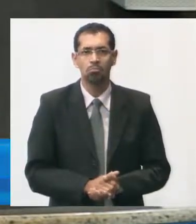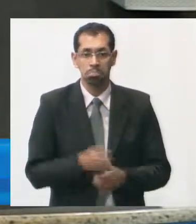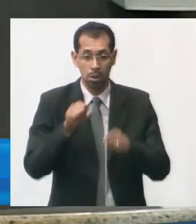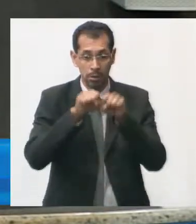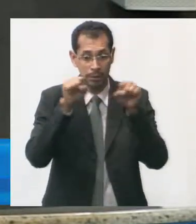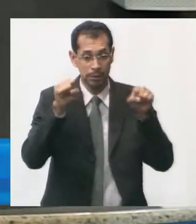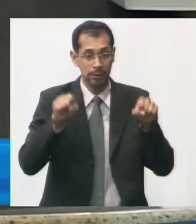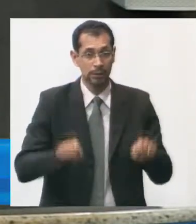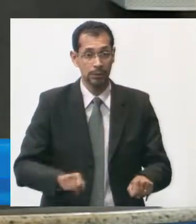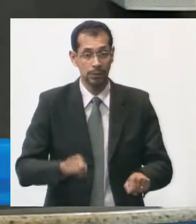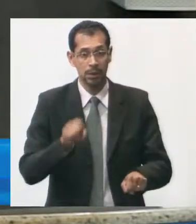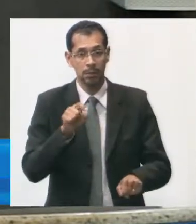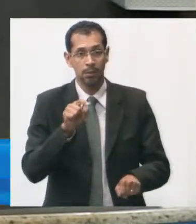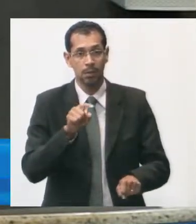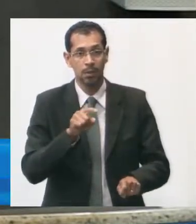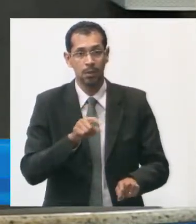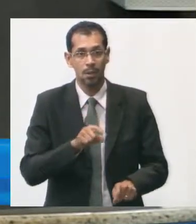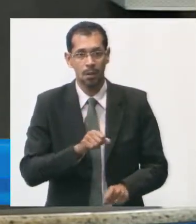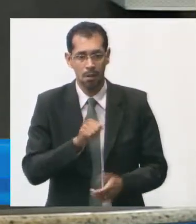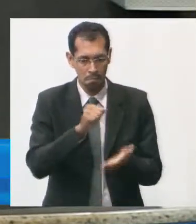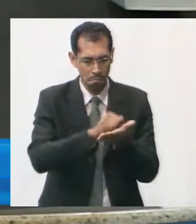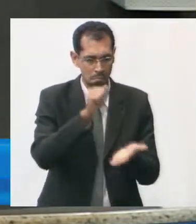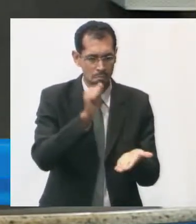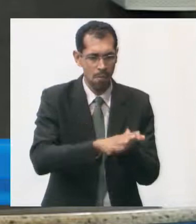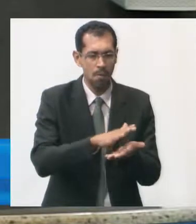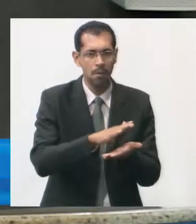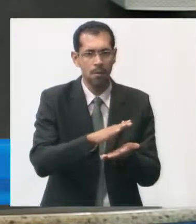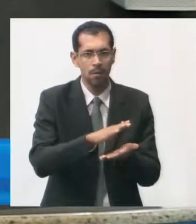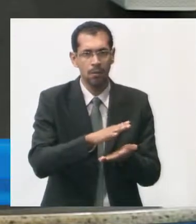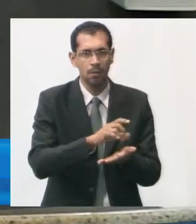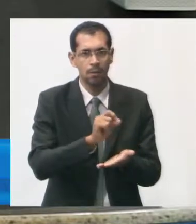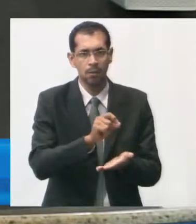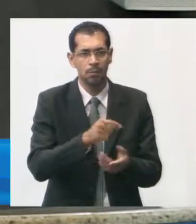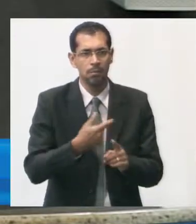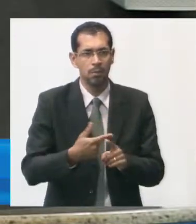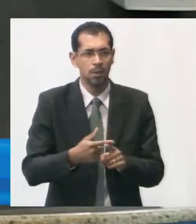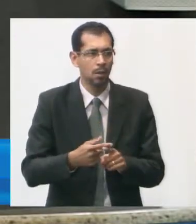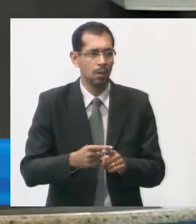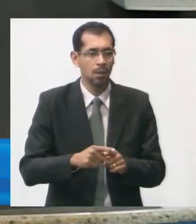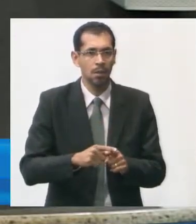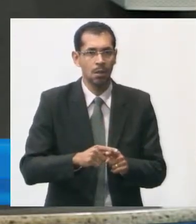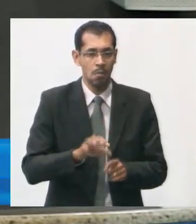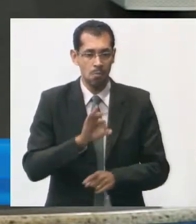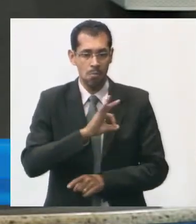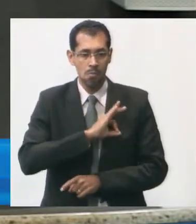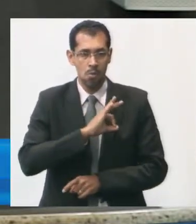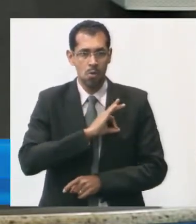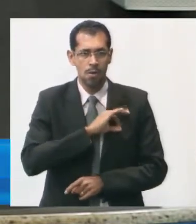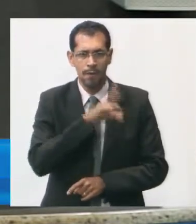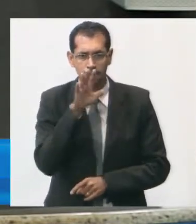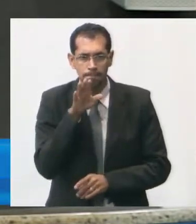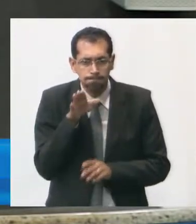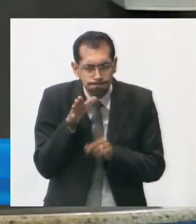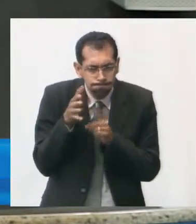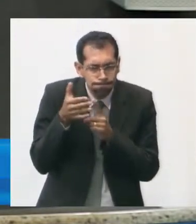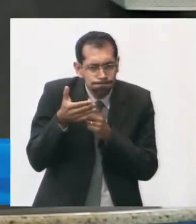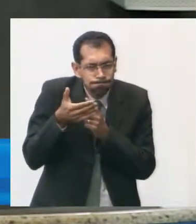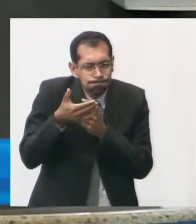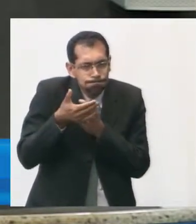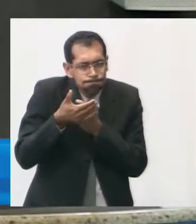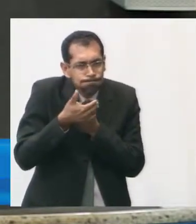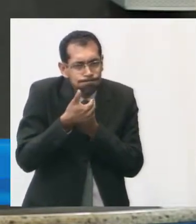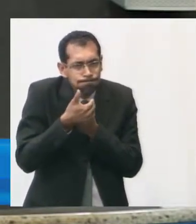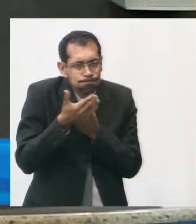As pessoas vão lá, os policiais vão lá, se escondem no meio do mato e ficam lá com o radar lá, ó, para pegar a